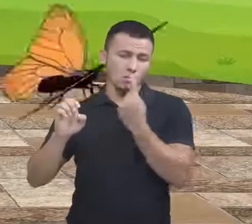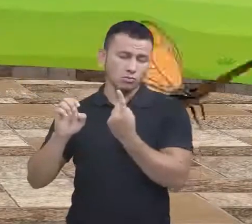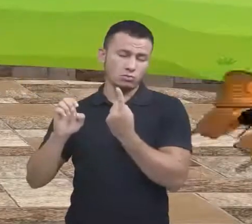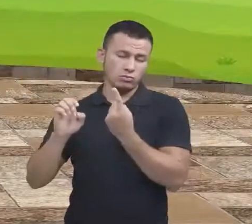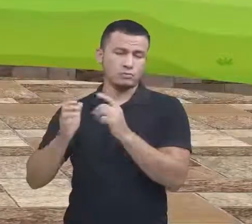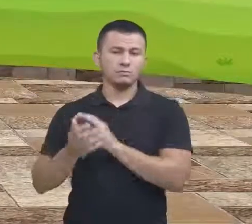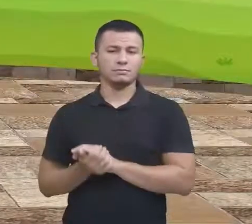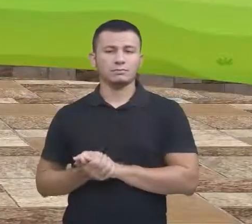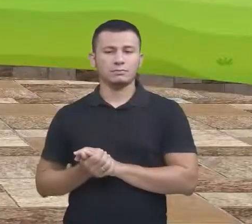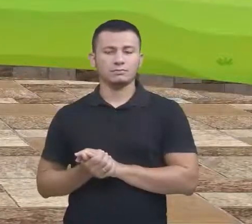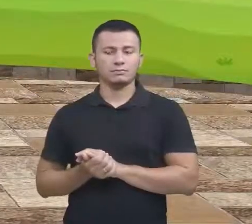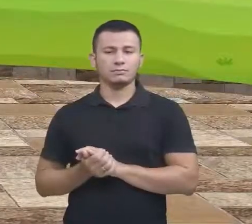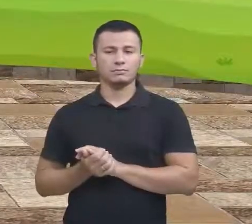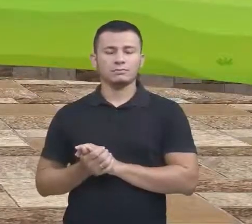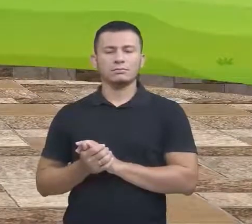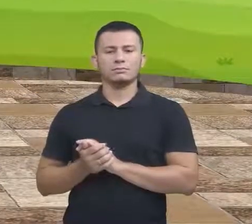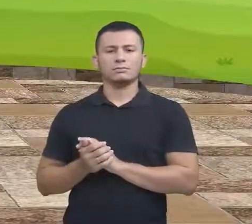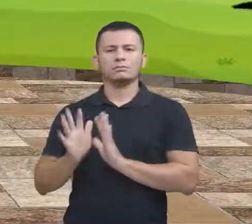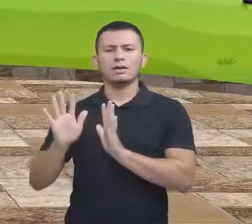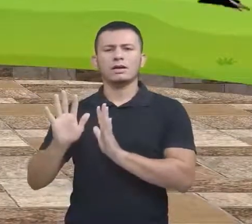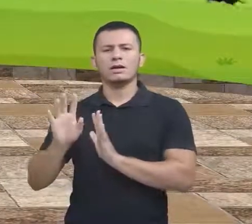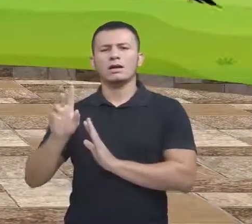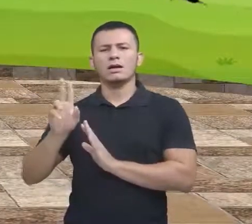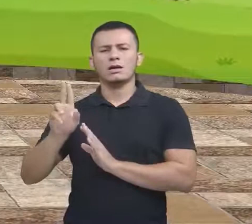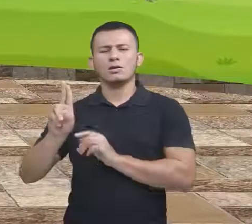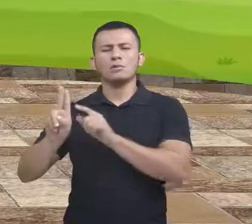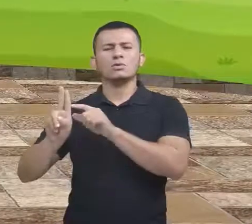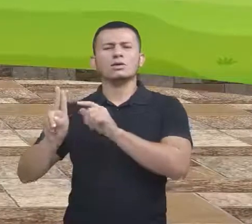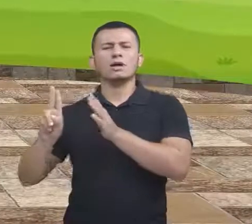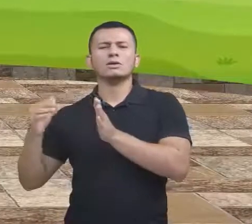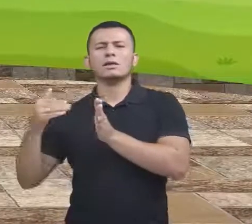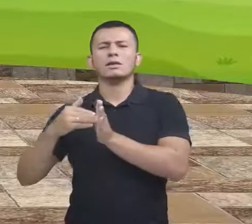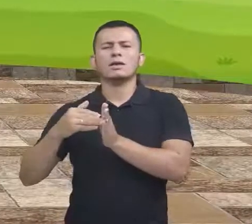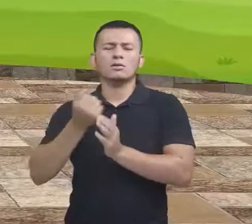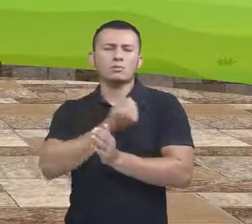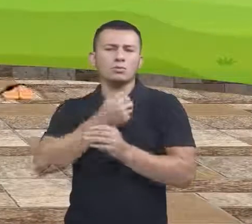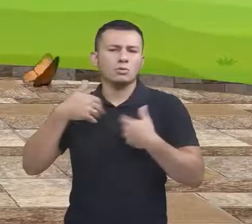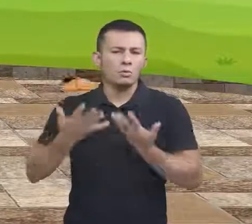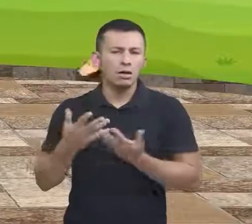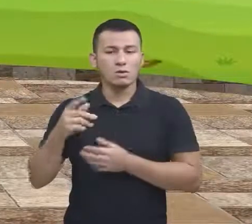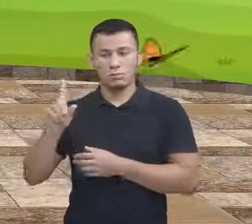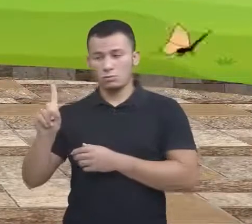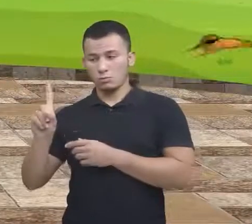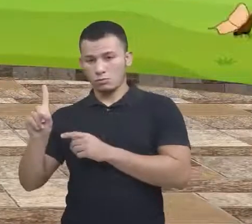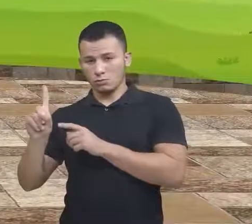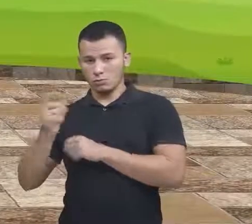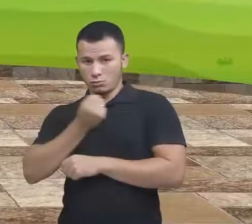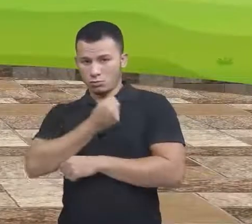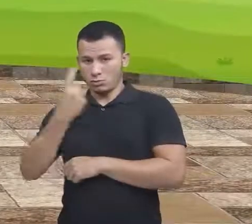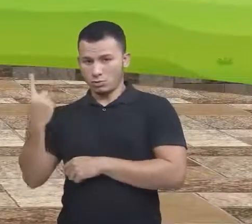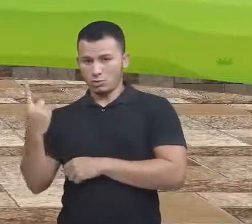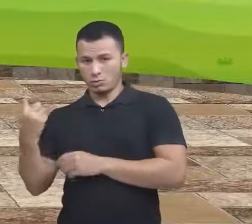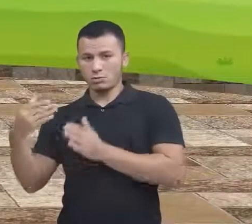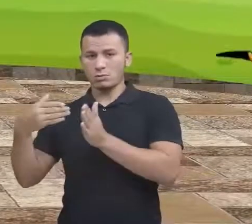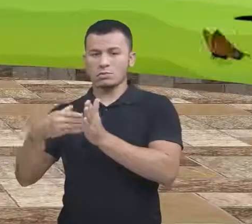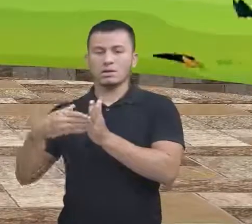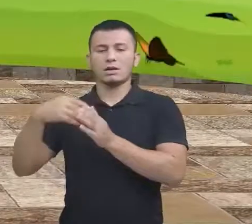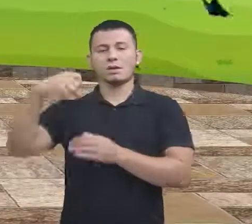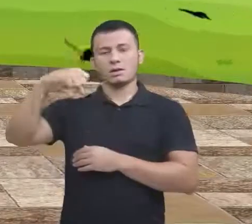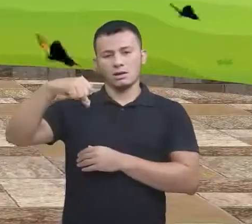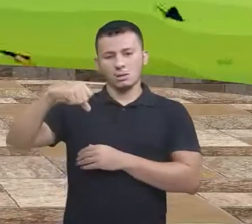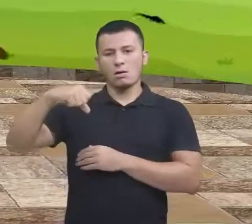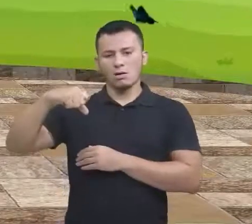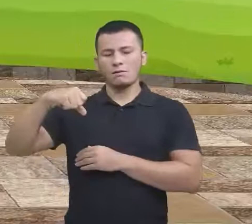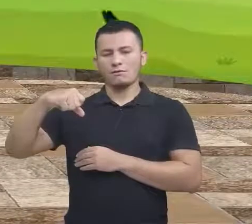EA unidade ela vai do que do 1 ao 9 né quando eu conto do 1